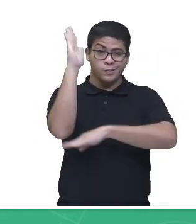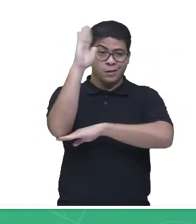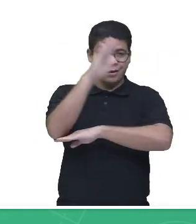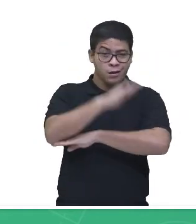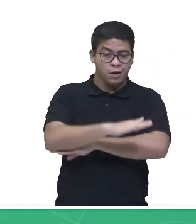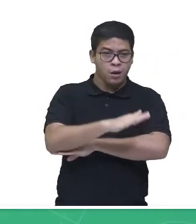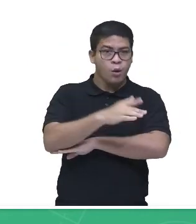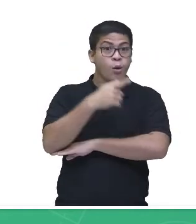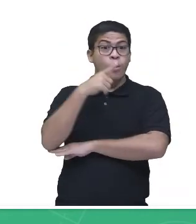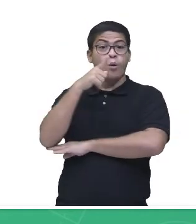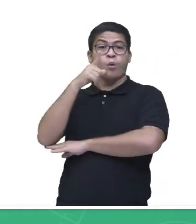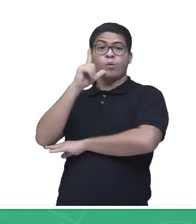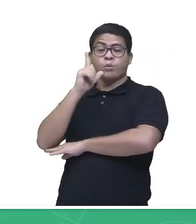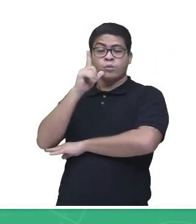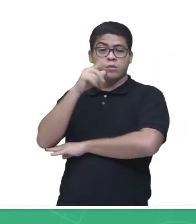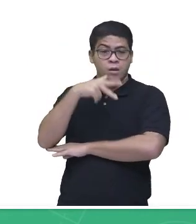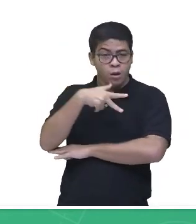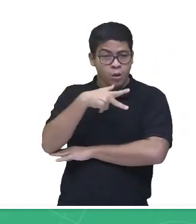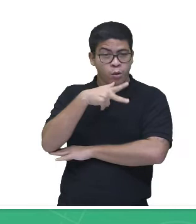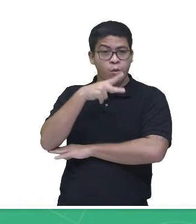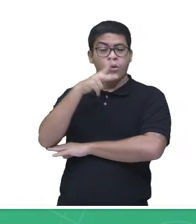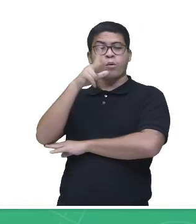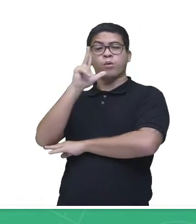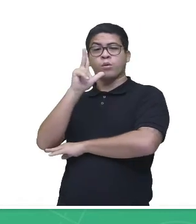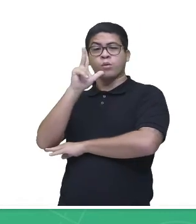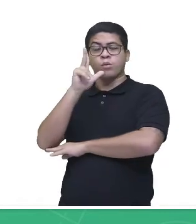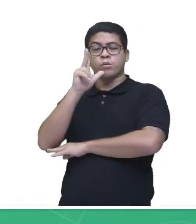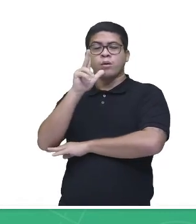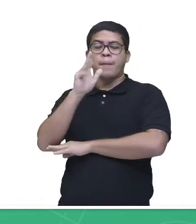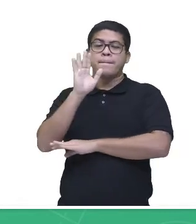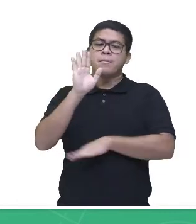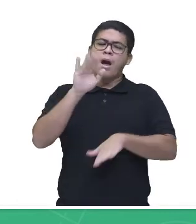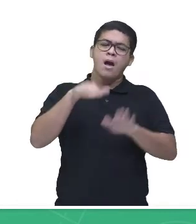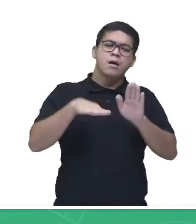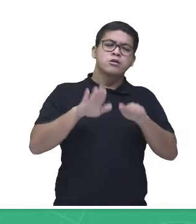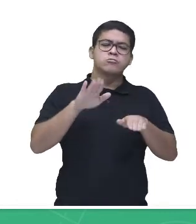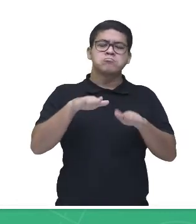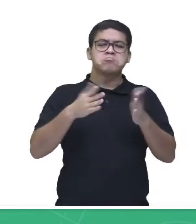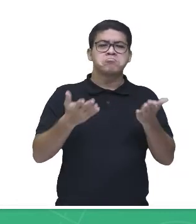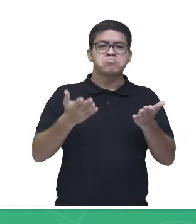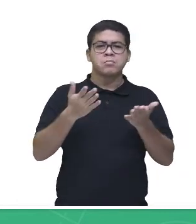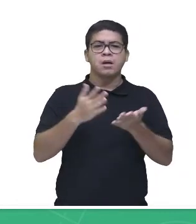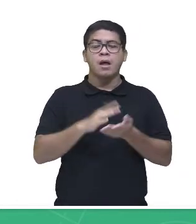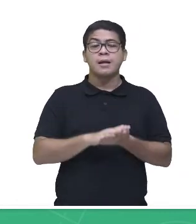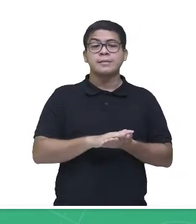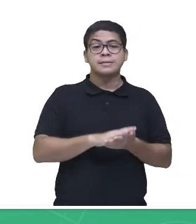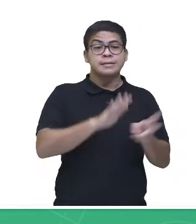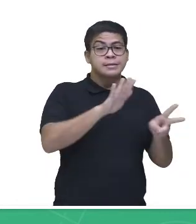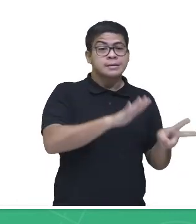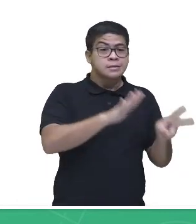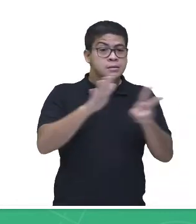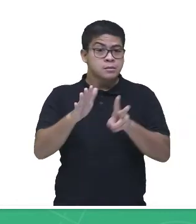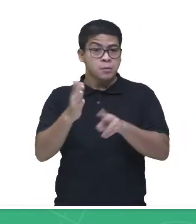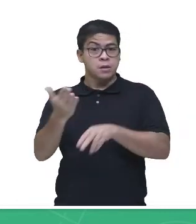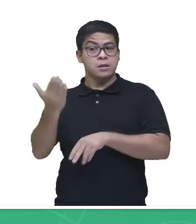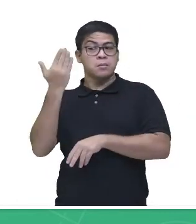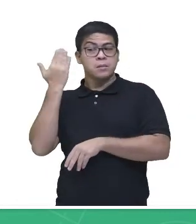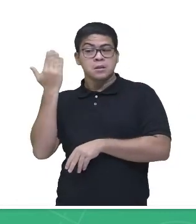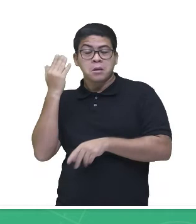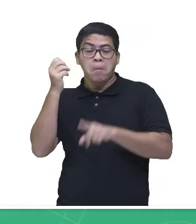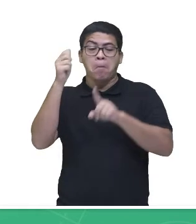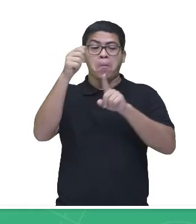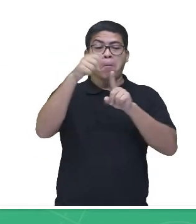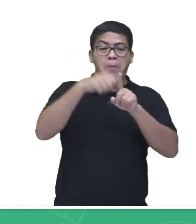quer dizer ontem, anteayer, anteontem, ultimamente, semana passada, mês passado.